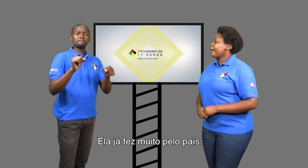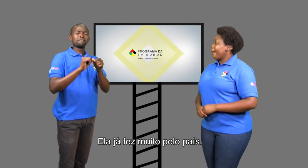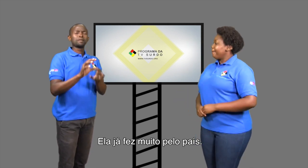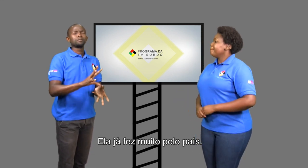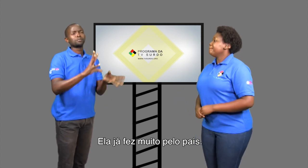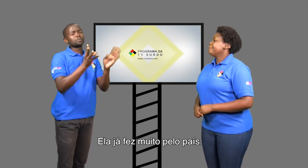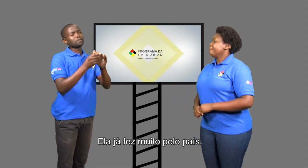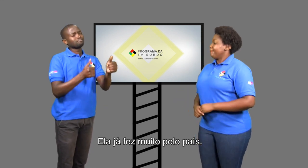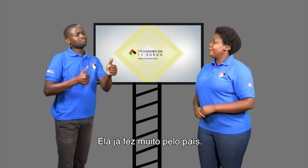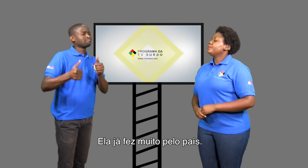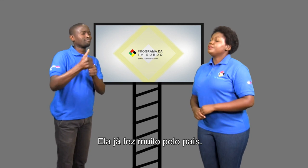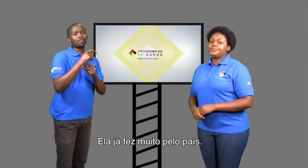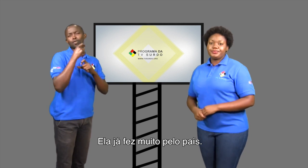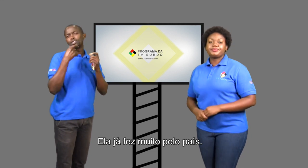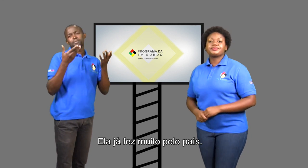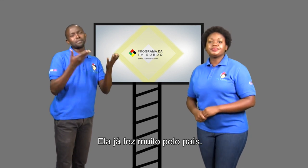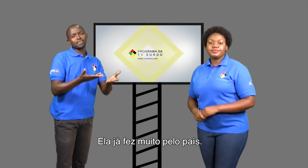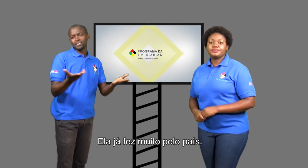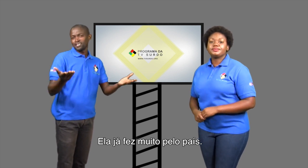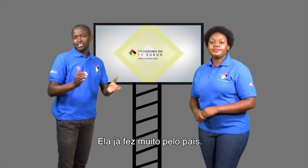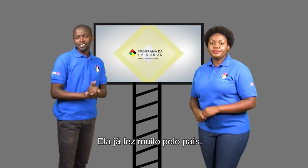Ela já fez muito pelo país.